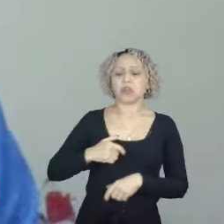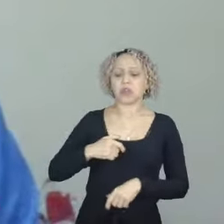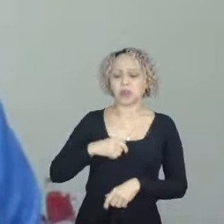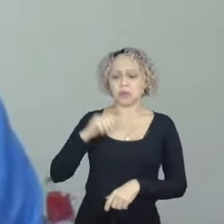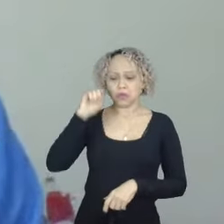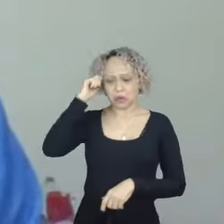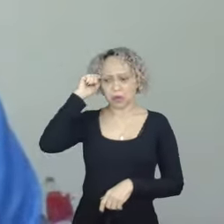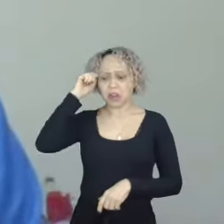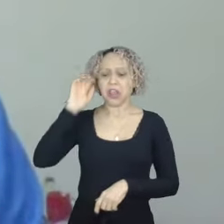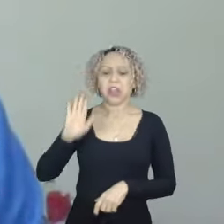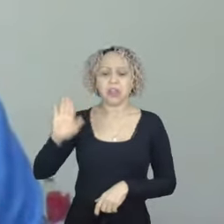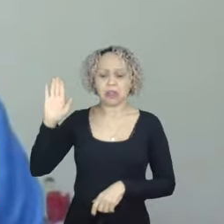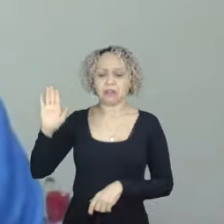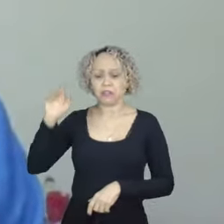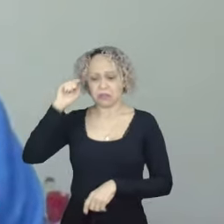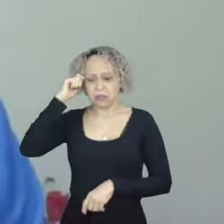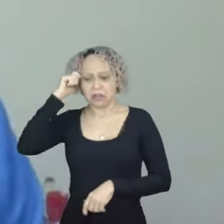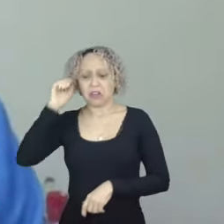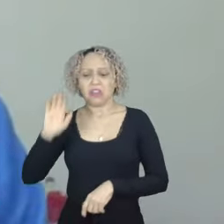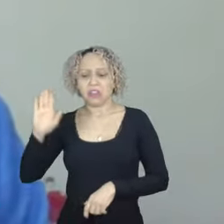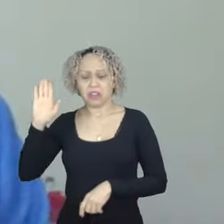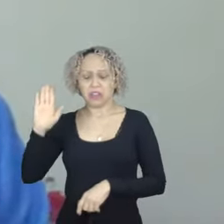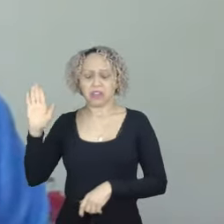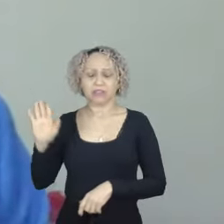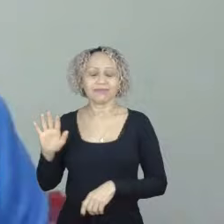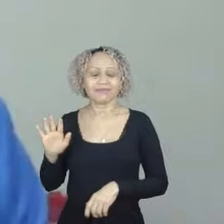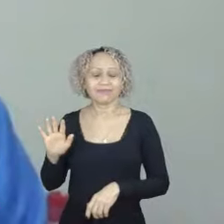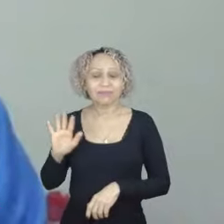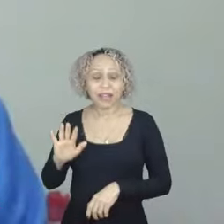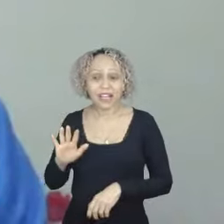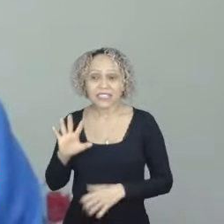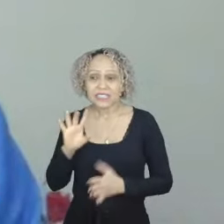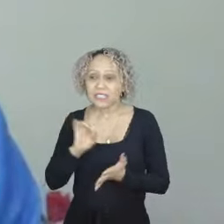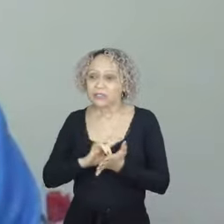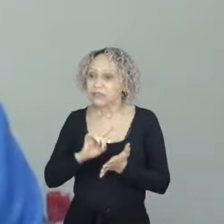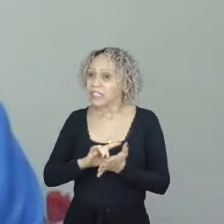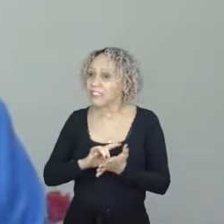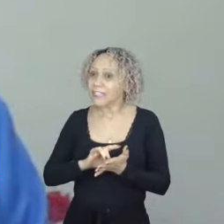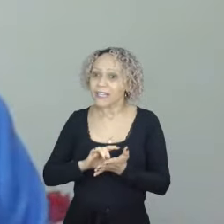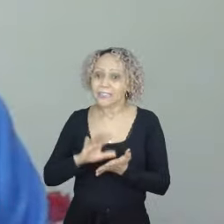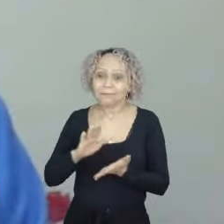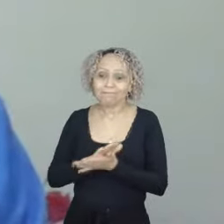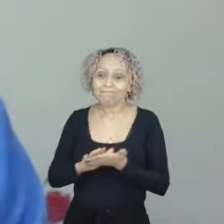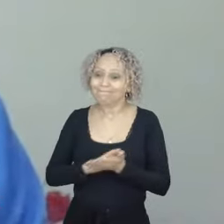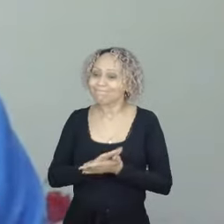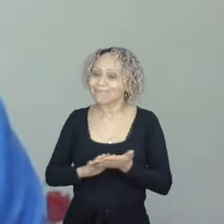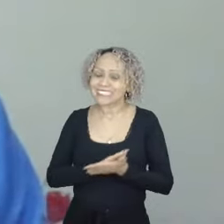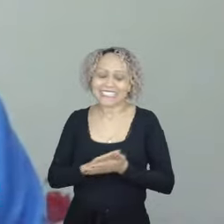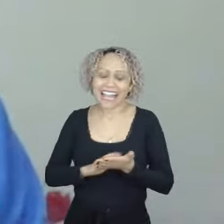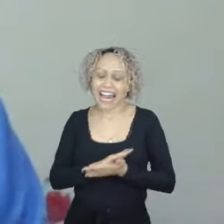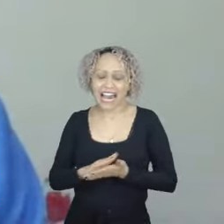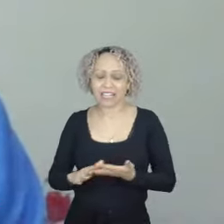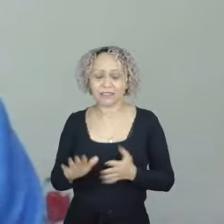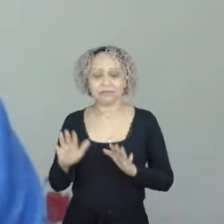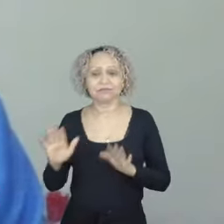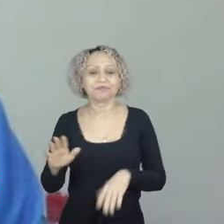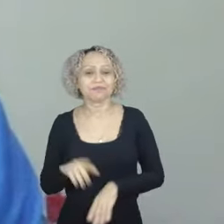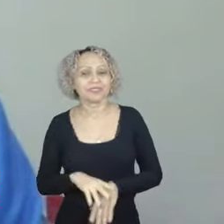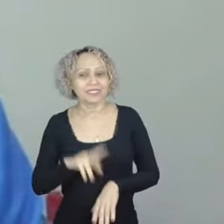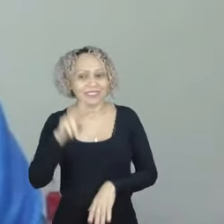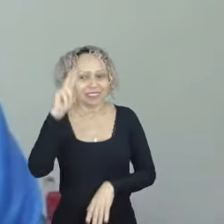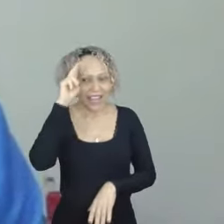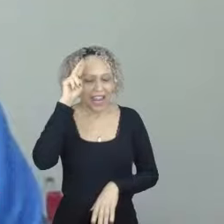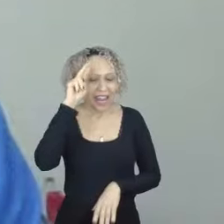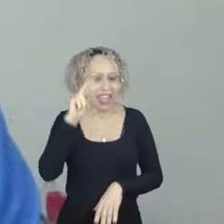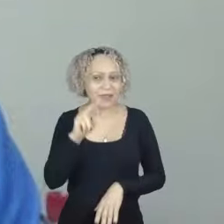que viraram na mídia nacional até motivo de chacota, como o